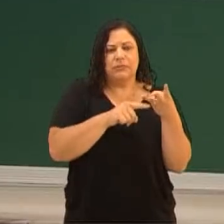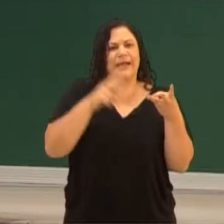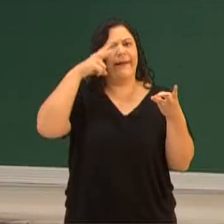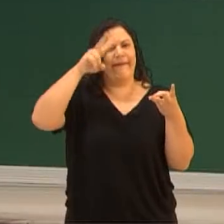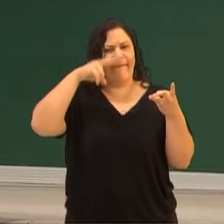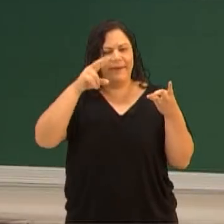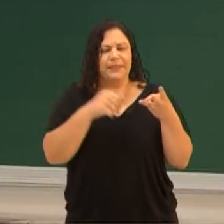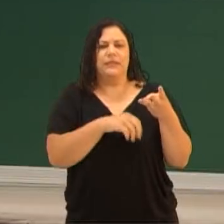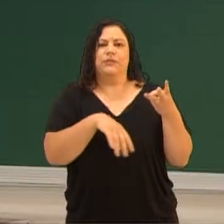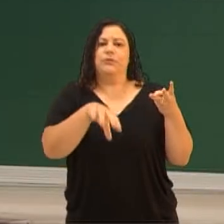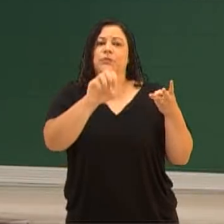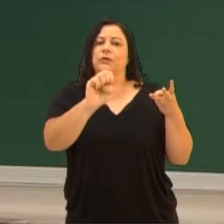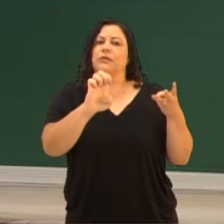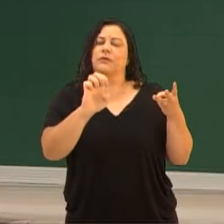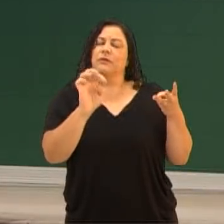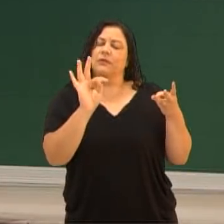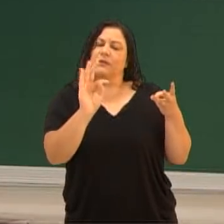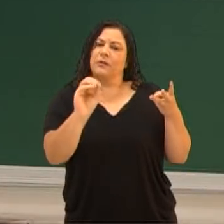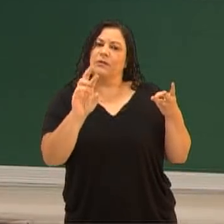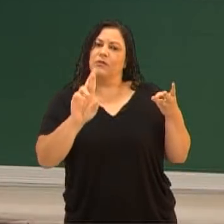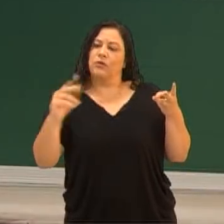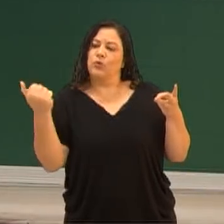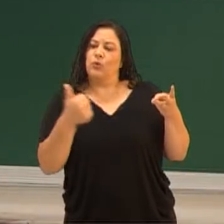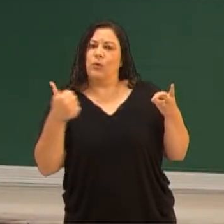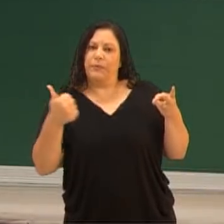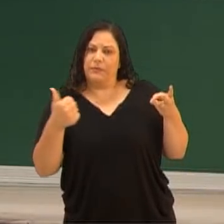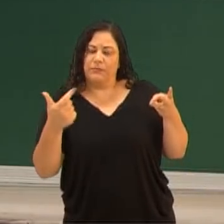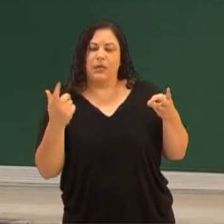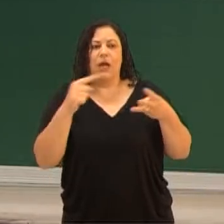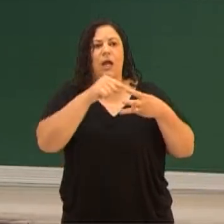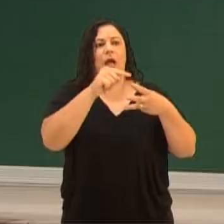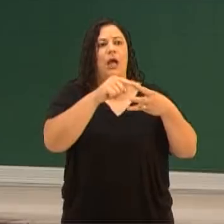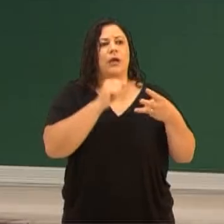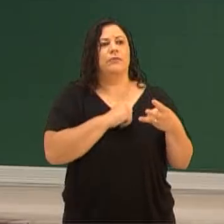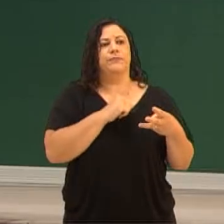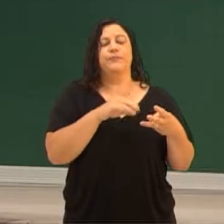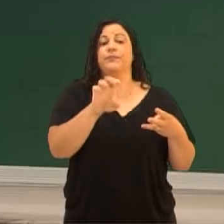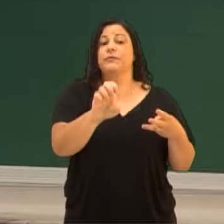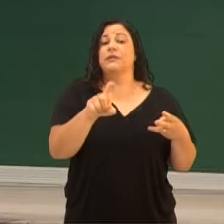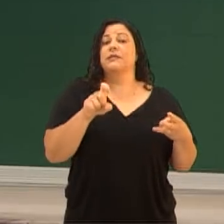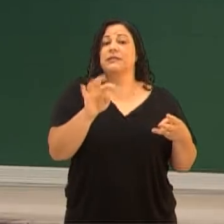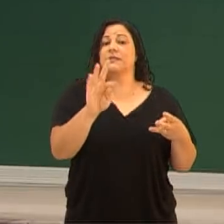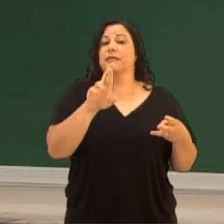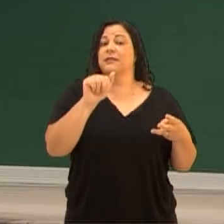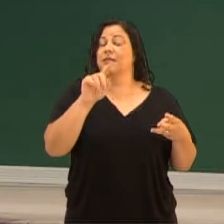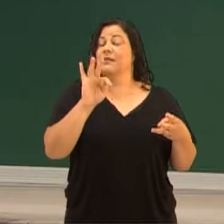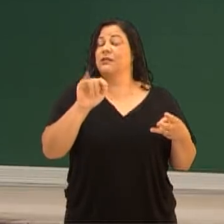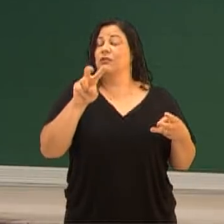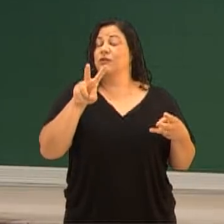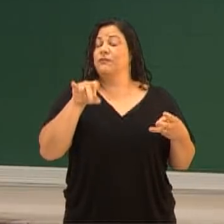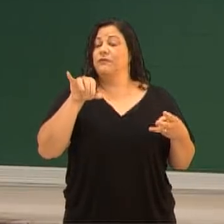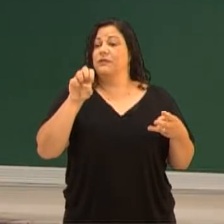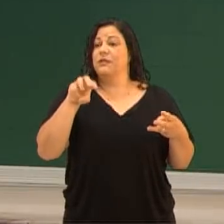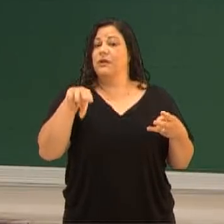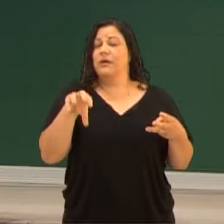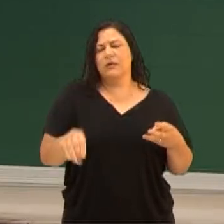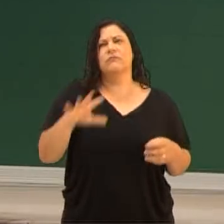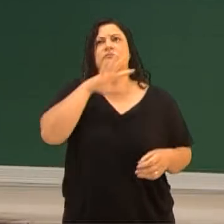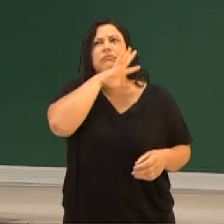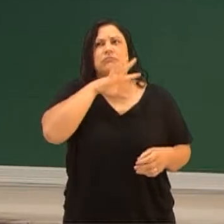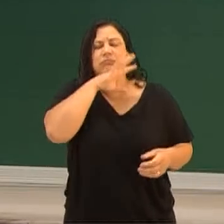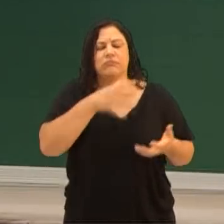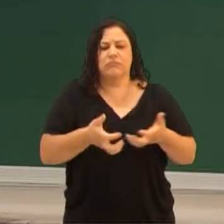setor primário? Extrativismo, a pecuária e a agricultura. O extrativismo pode ser animal, vegetal ou mineral. A